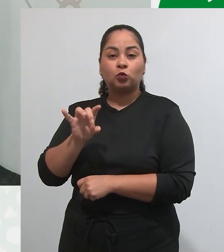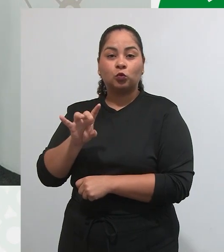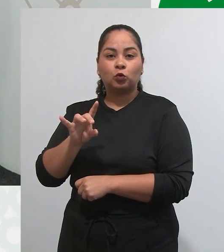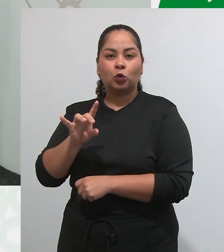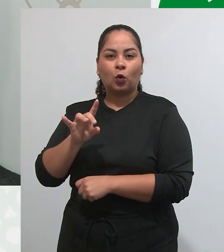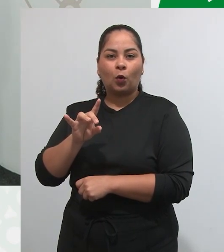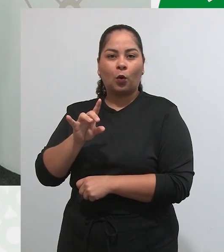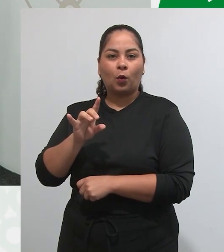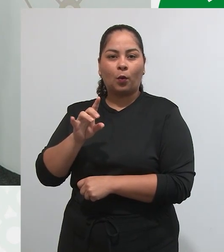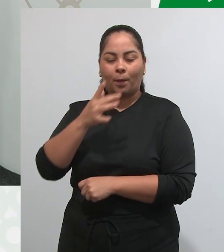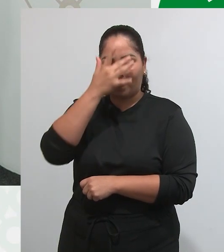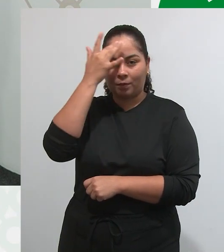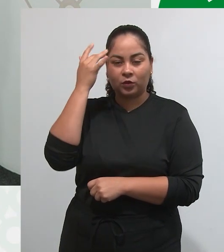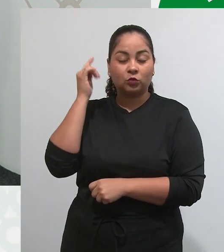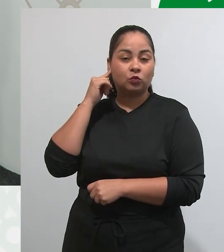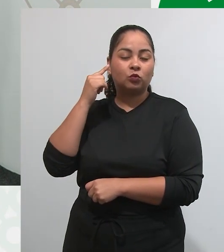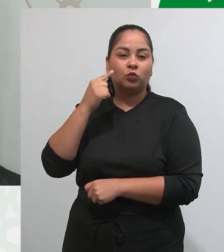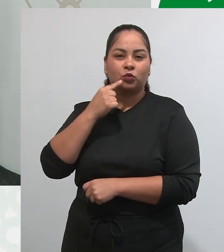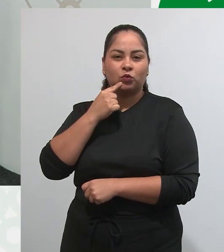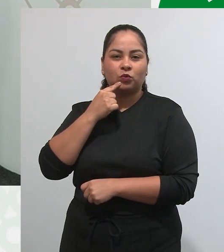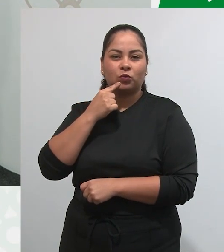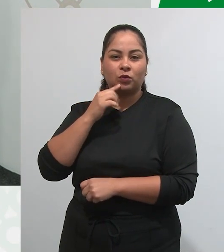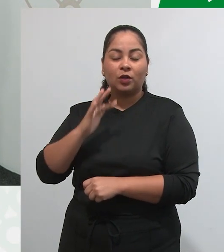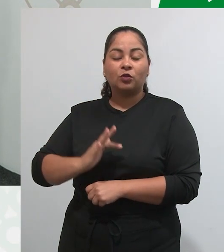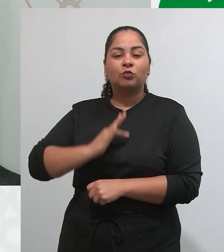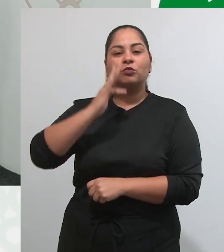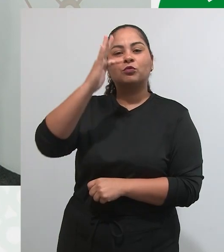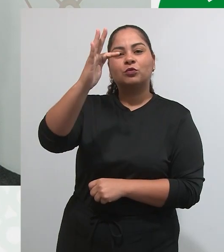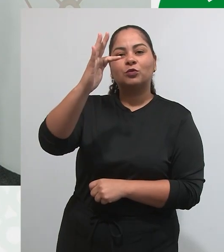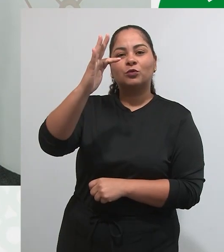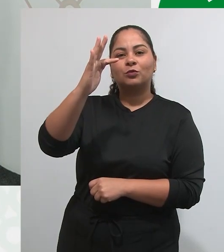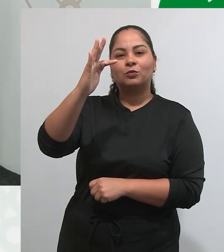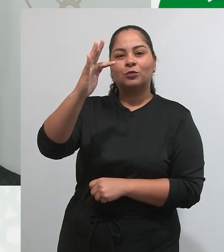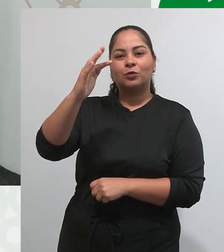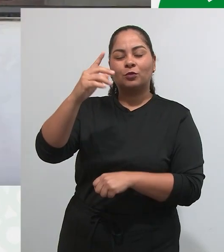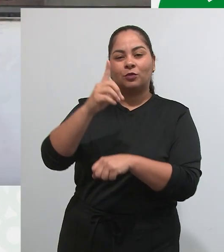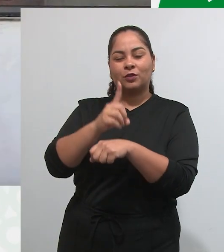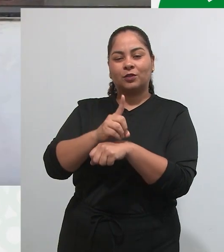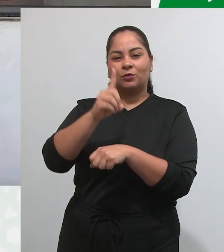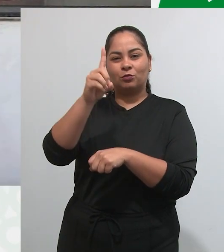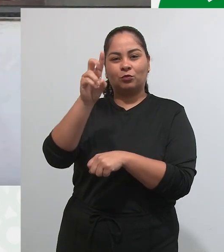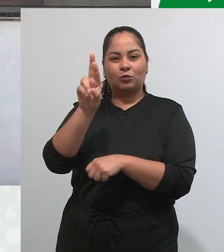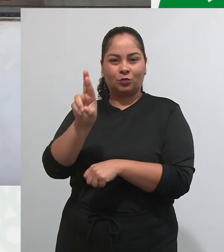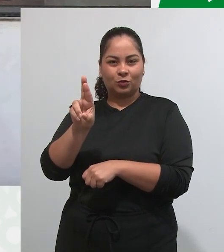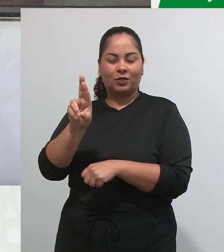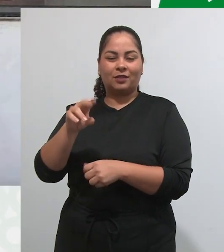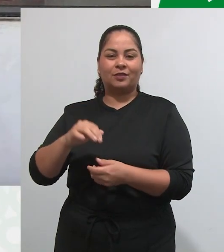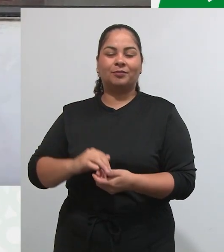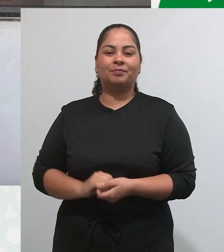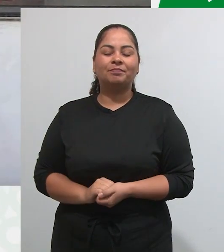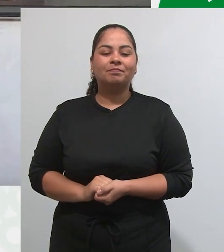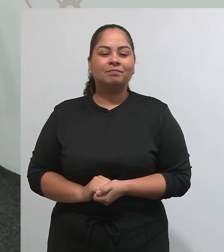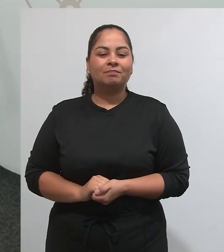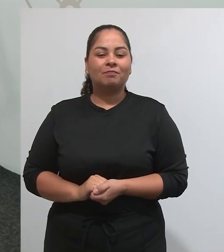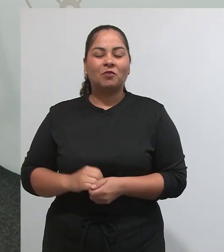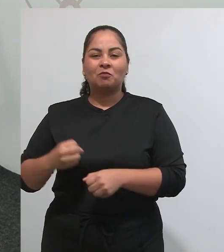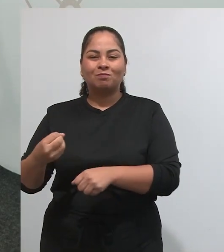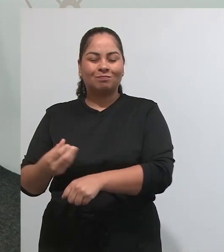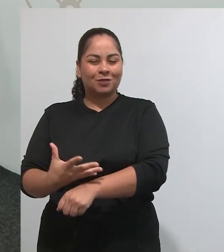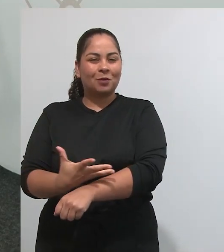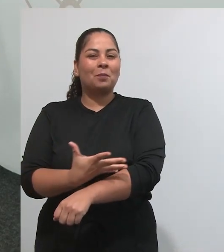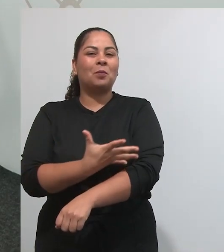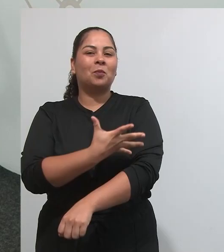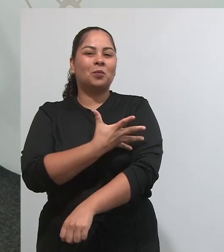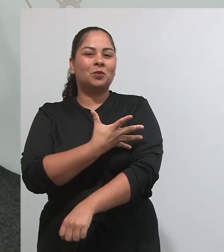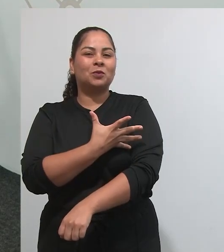surdo, e quem sabe fazer o meu doutorado lá um dia. Mari, eu fico emocionada de receber